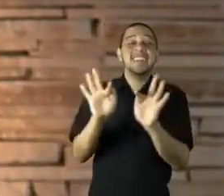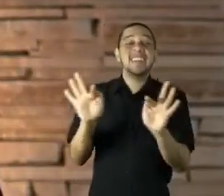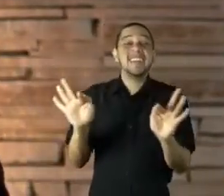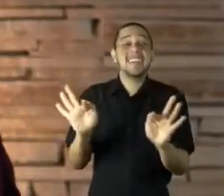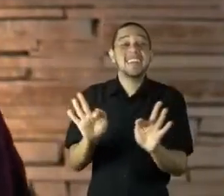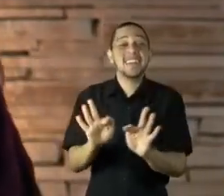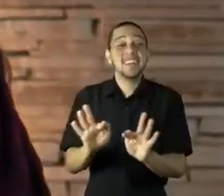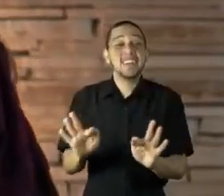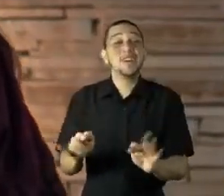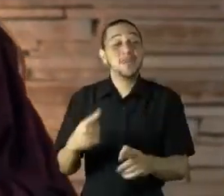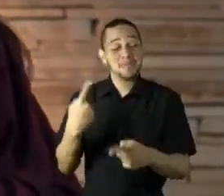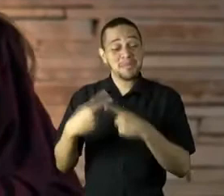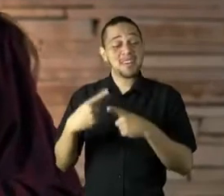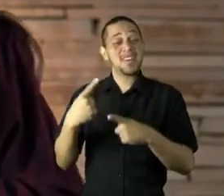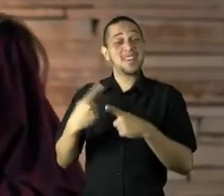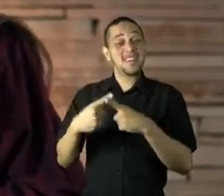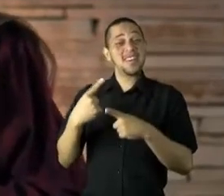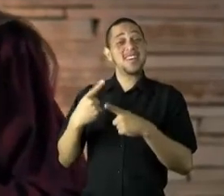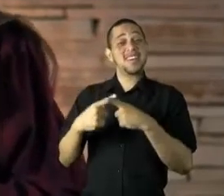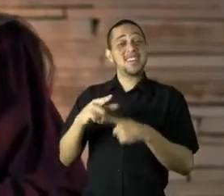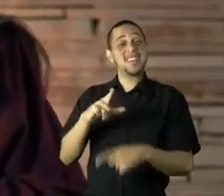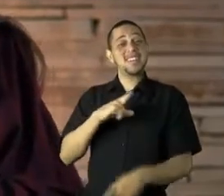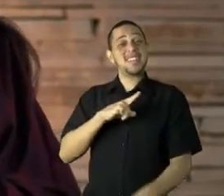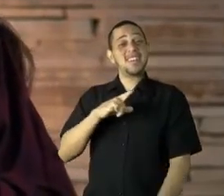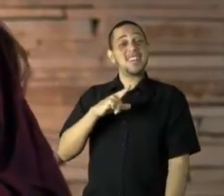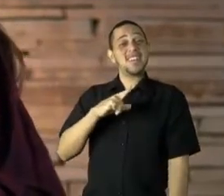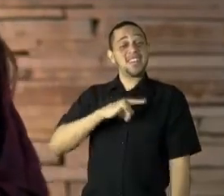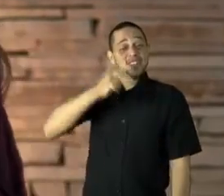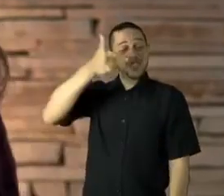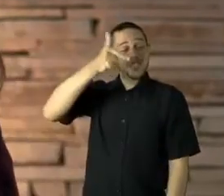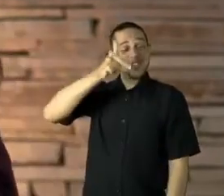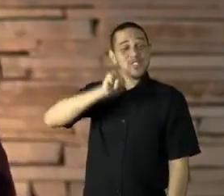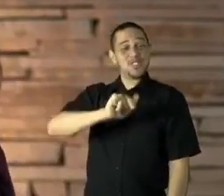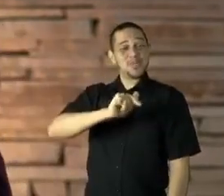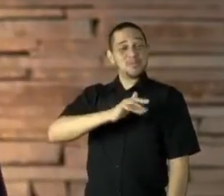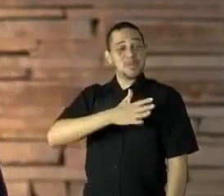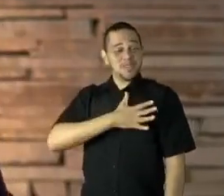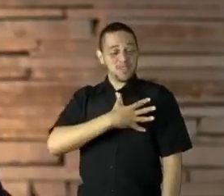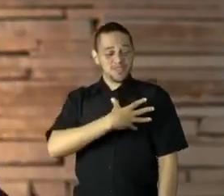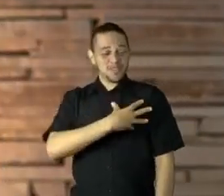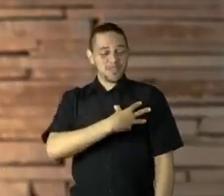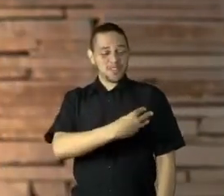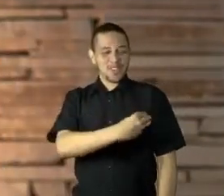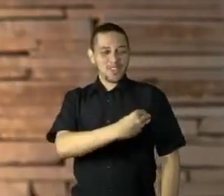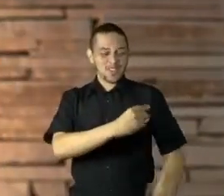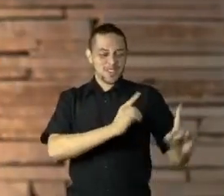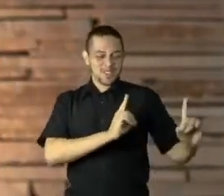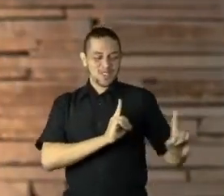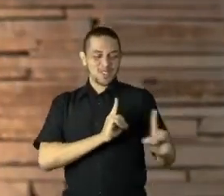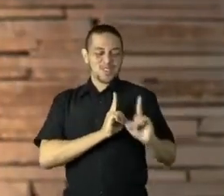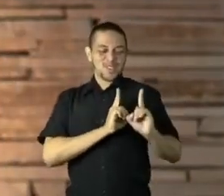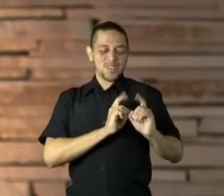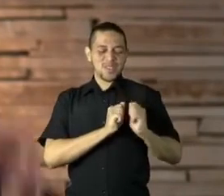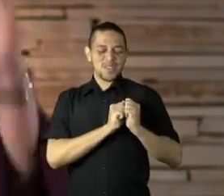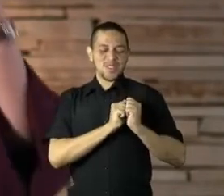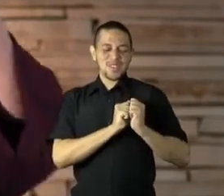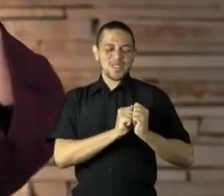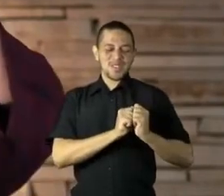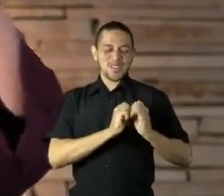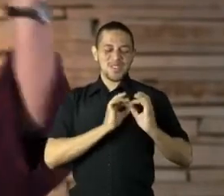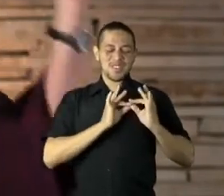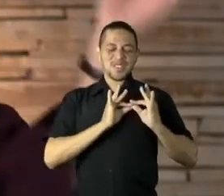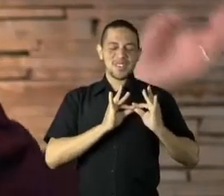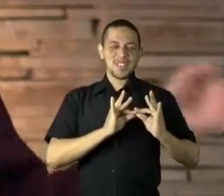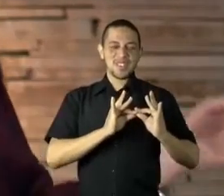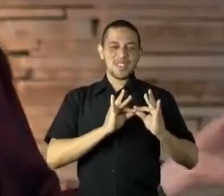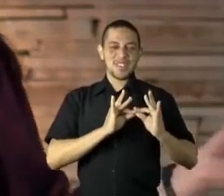pois eu novamente o meu filho junto a mim